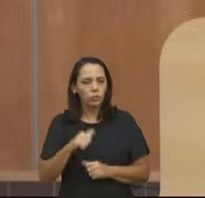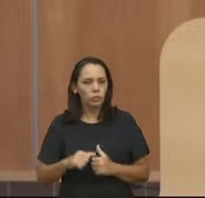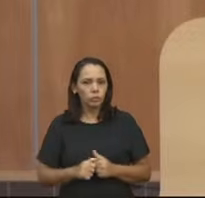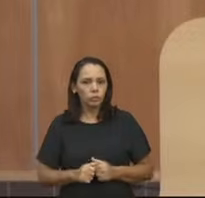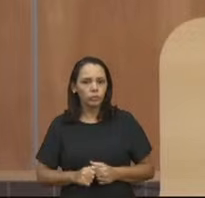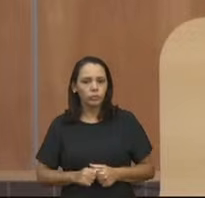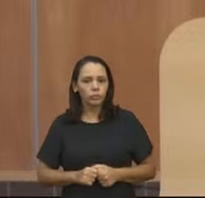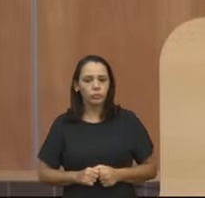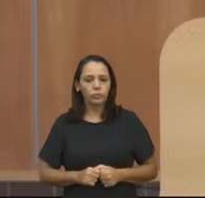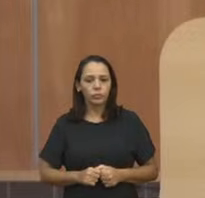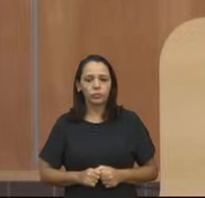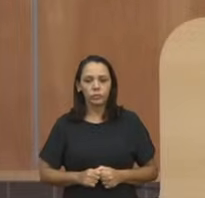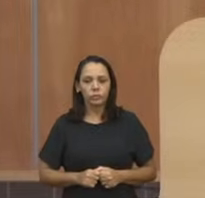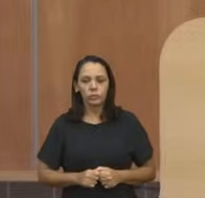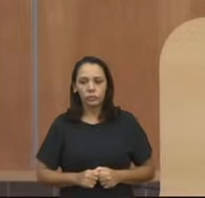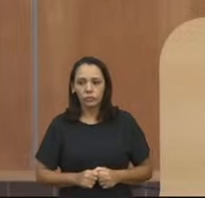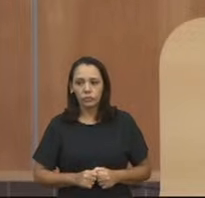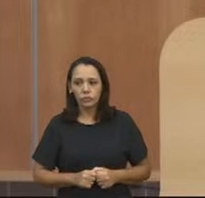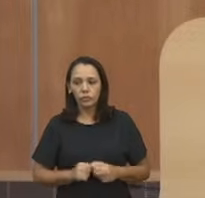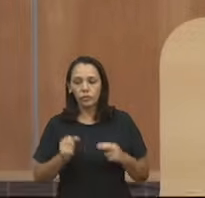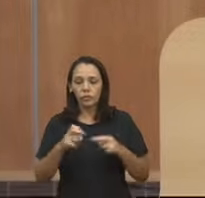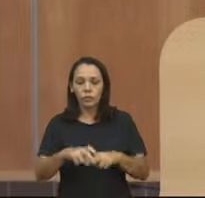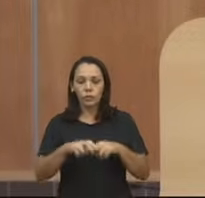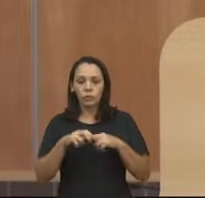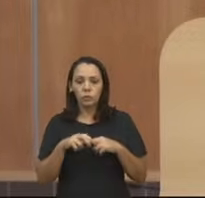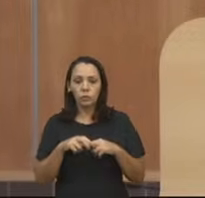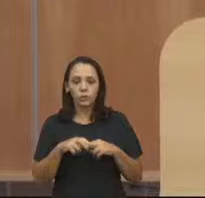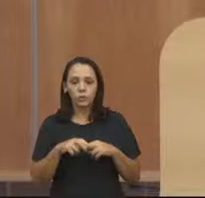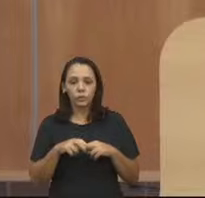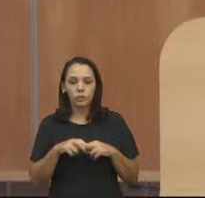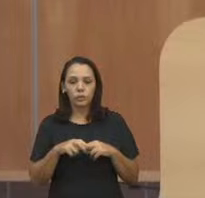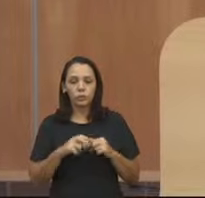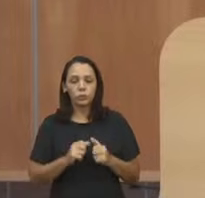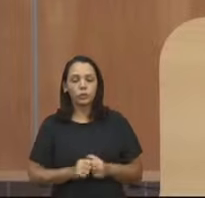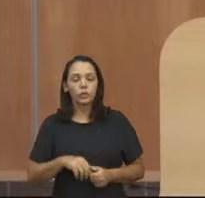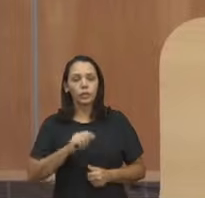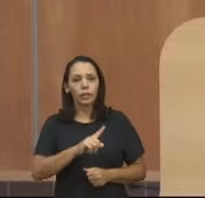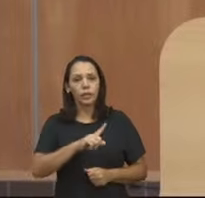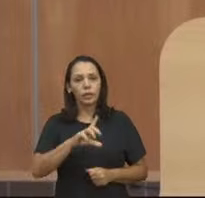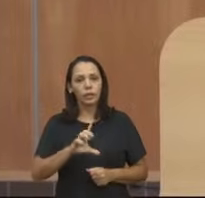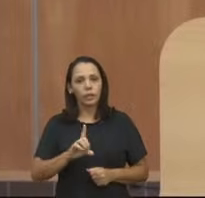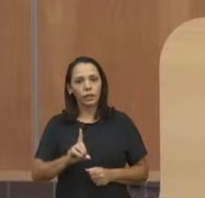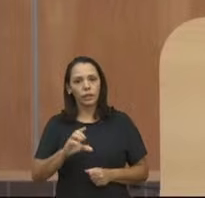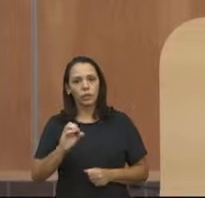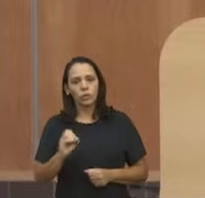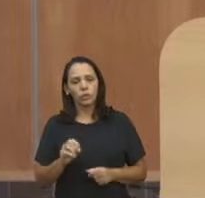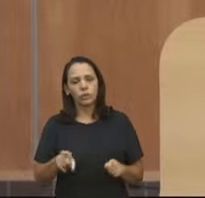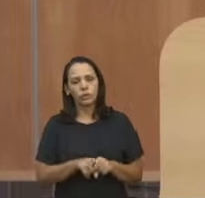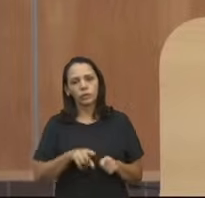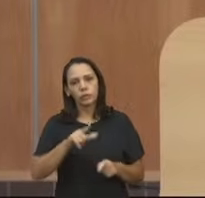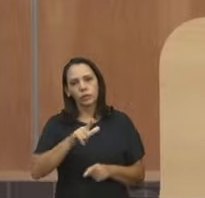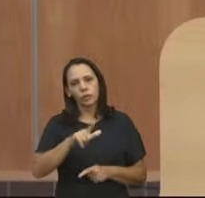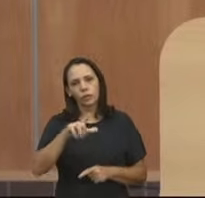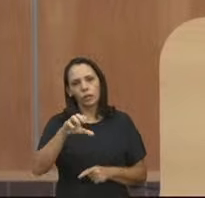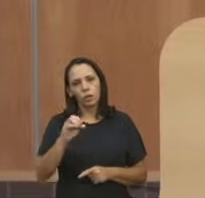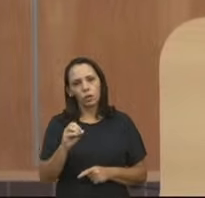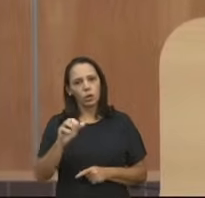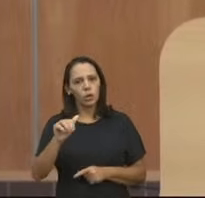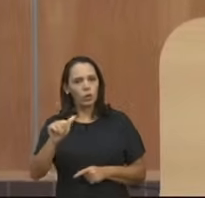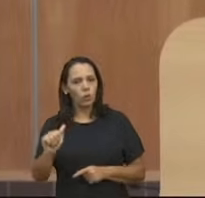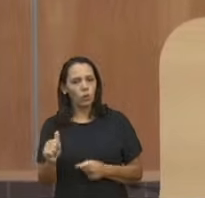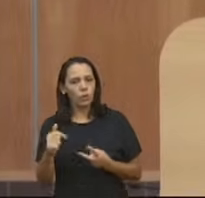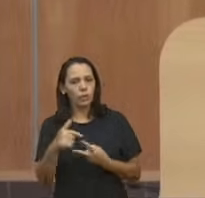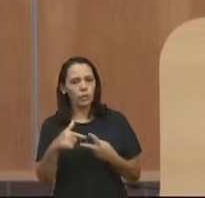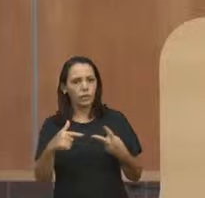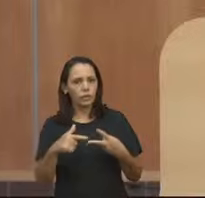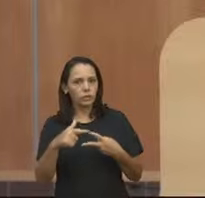política. Justamente por isso, na LDO e na LOA, que é a Lei de Diretrizes Orçamentárias e a Lei